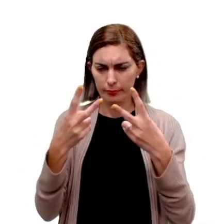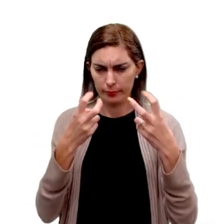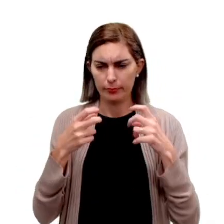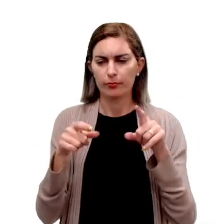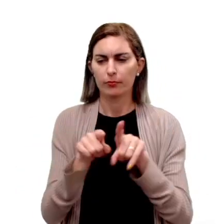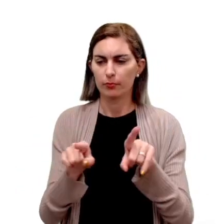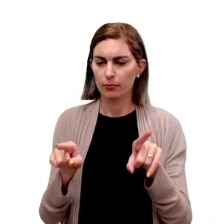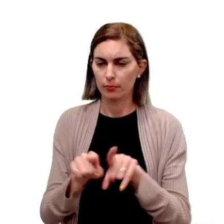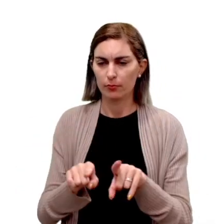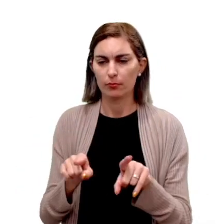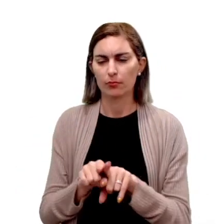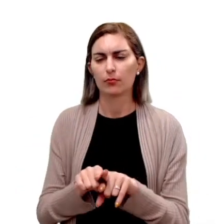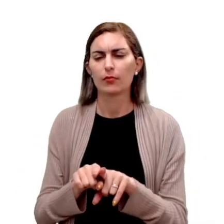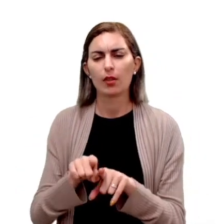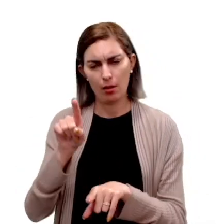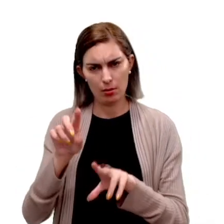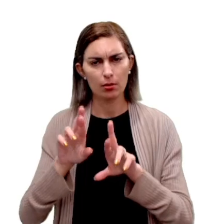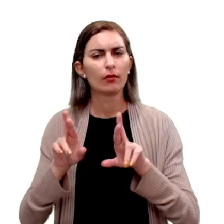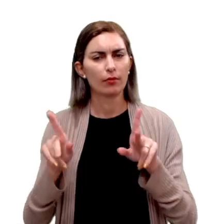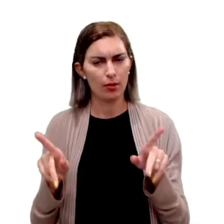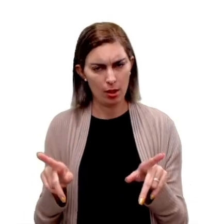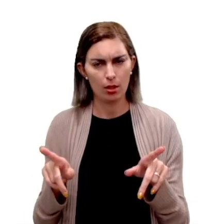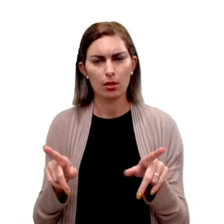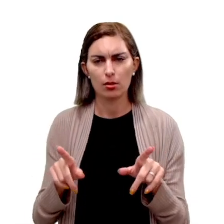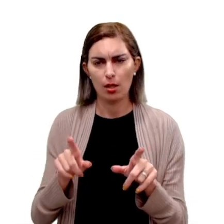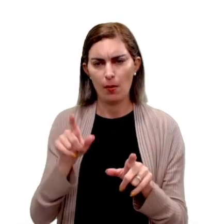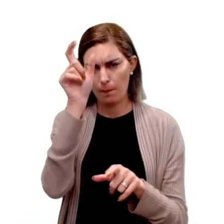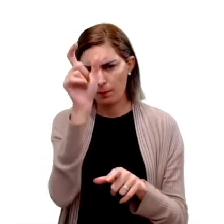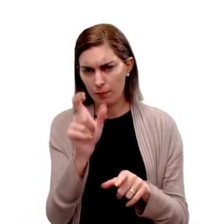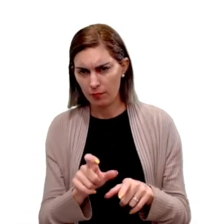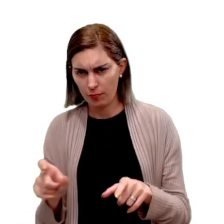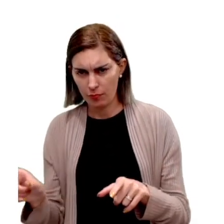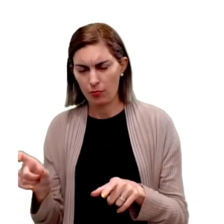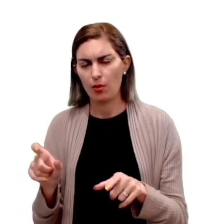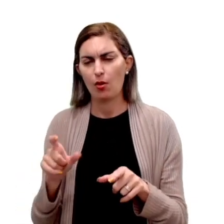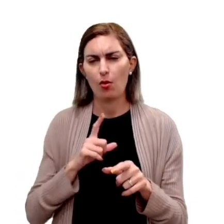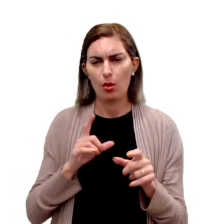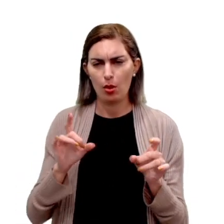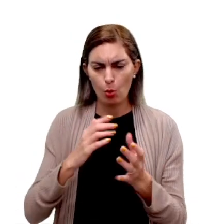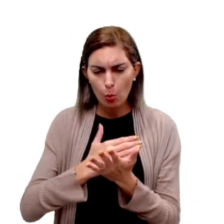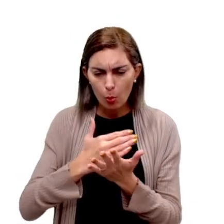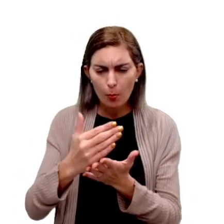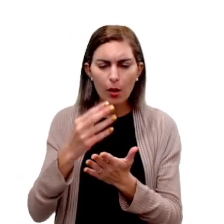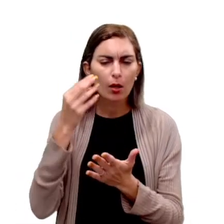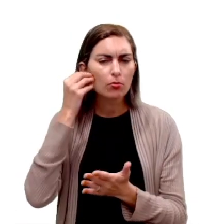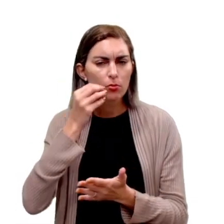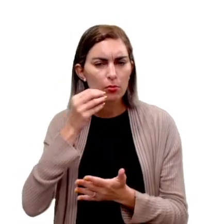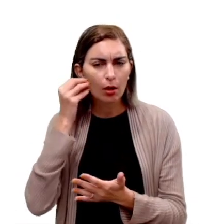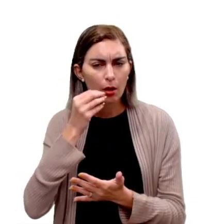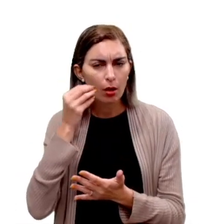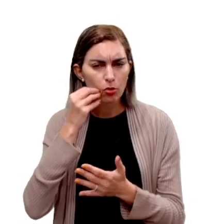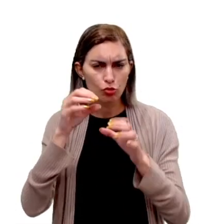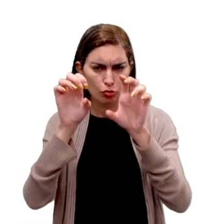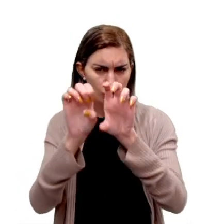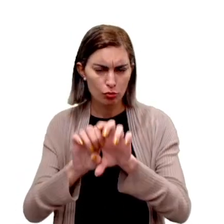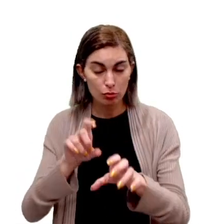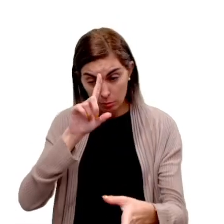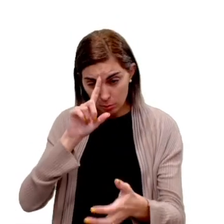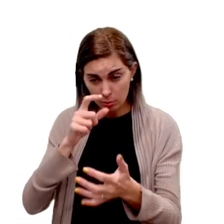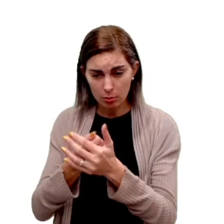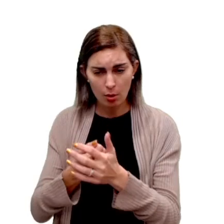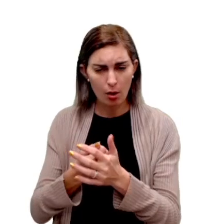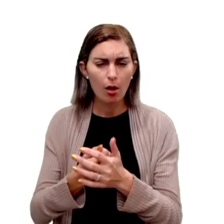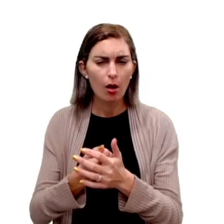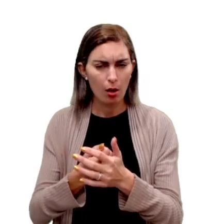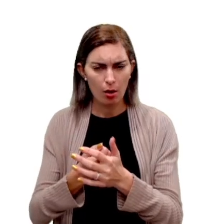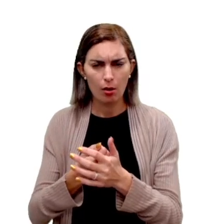também essa diferença no fluxograma. Eu tenho o início, o teste, né, numa estrutura de decisão, idade é